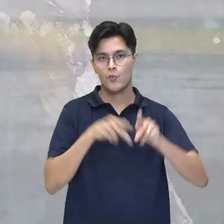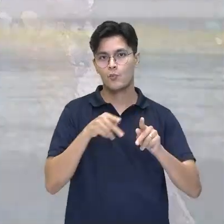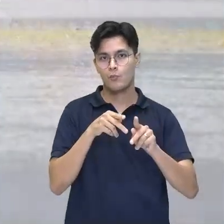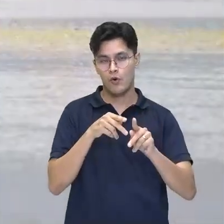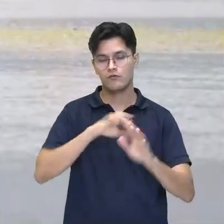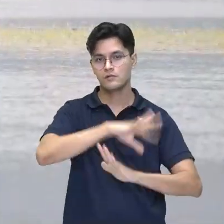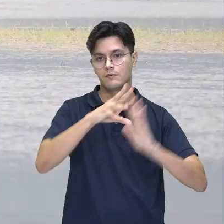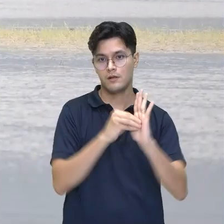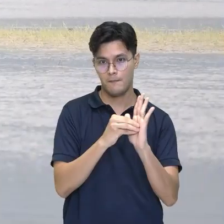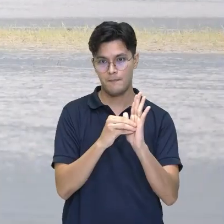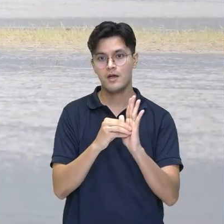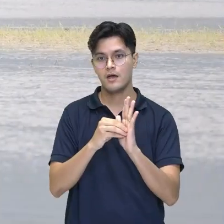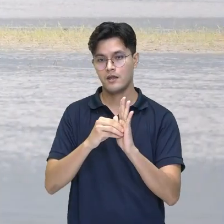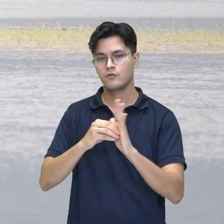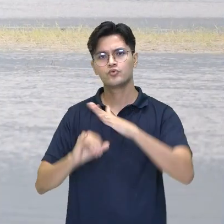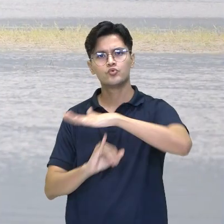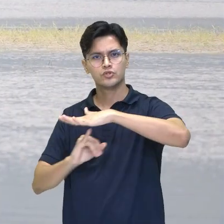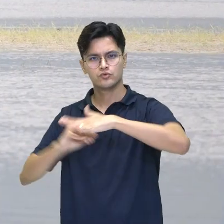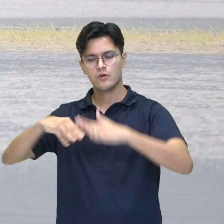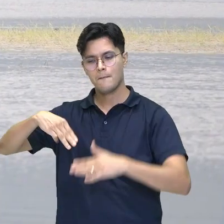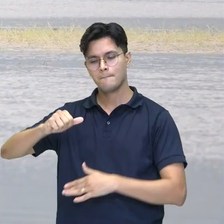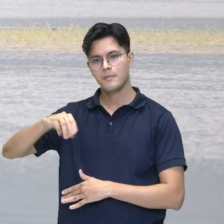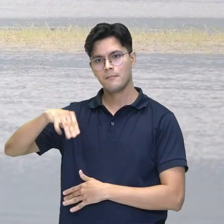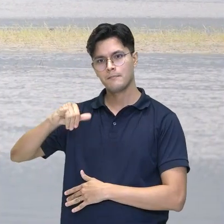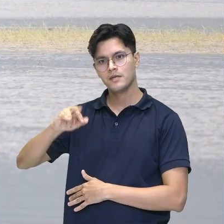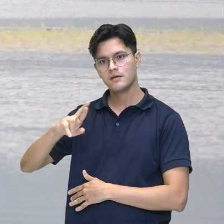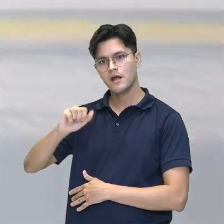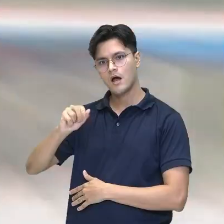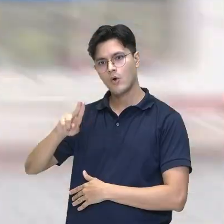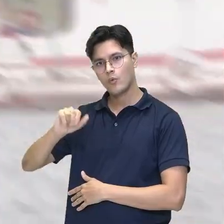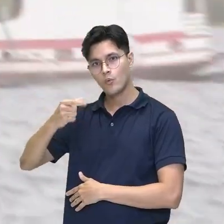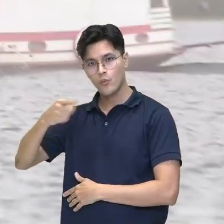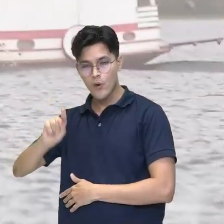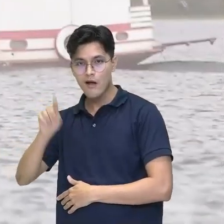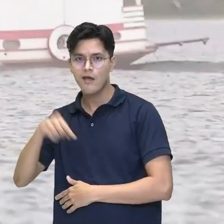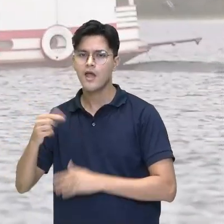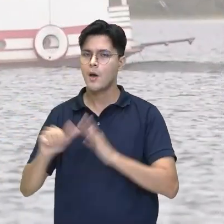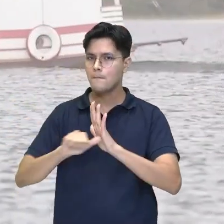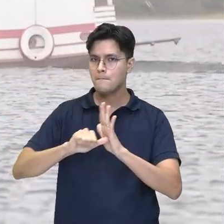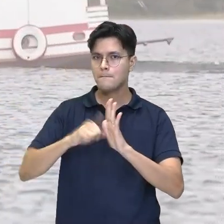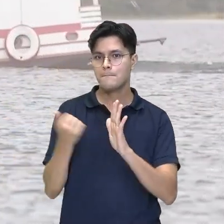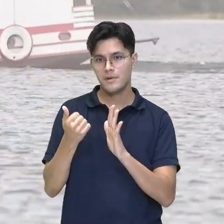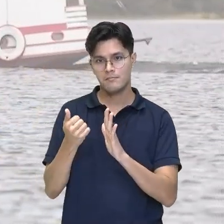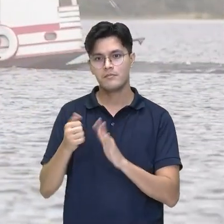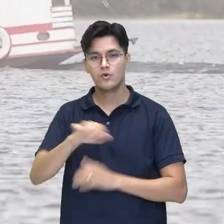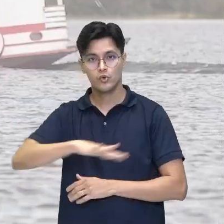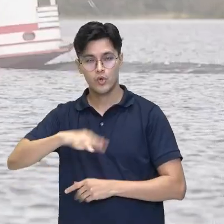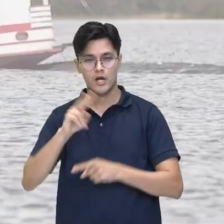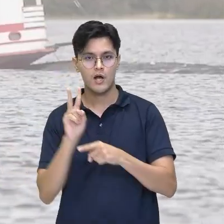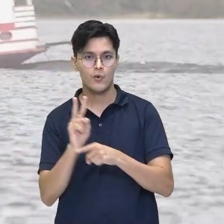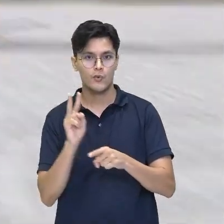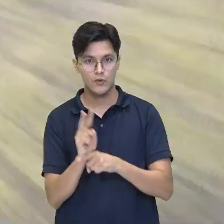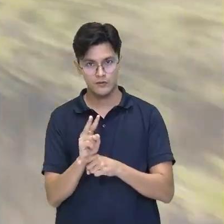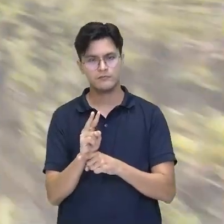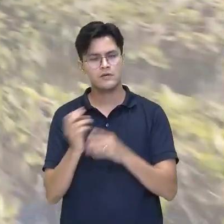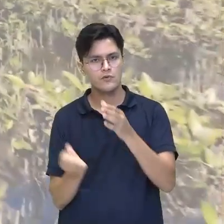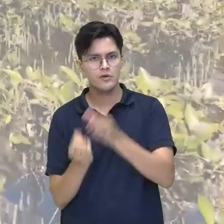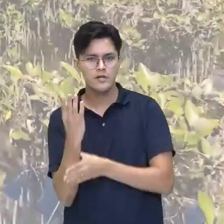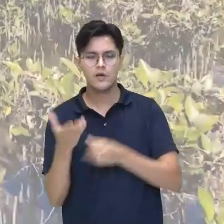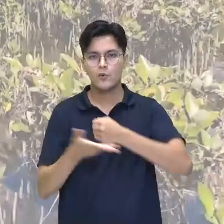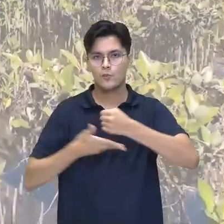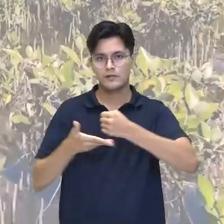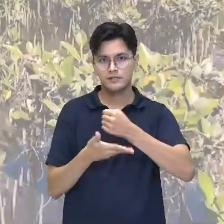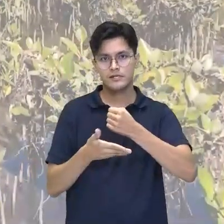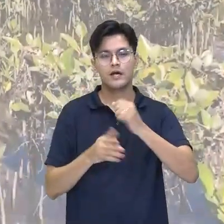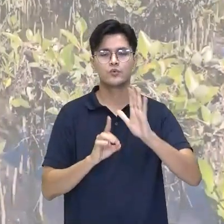Mamirauá é a primeira reserva de desenvolvimento sustentável brasileira, criada por decreto do governo do Amazonas. A